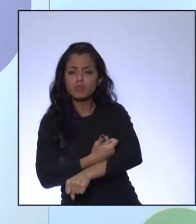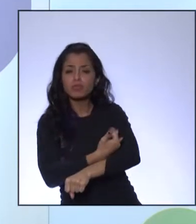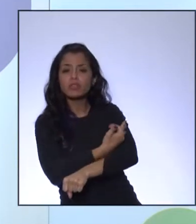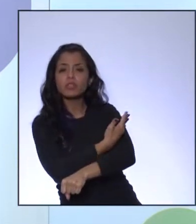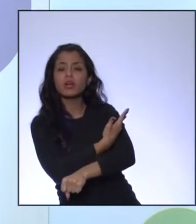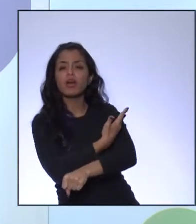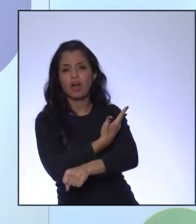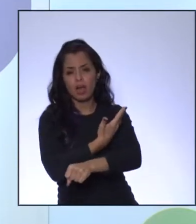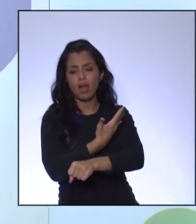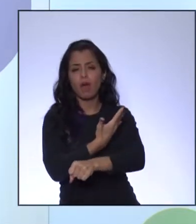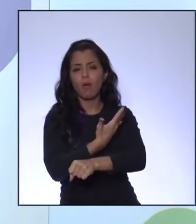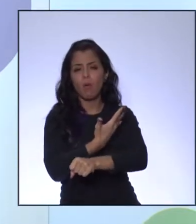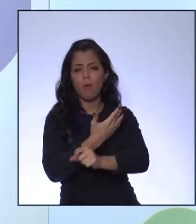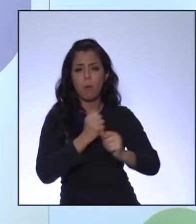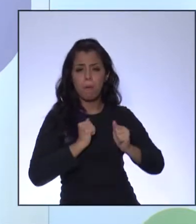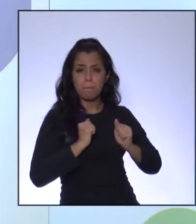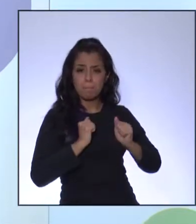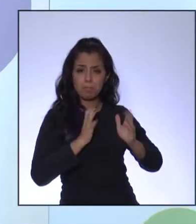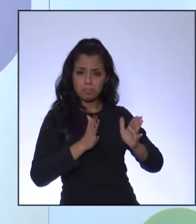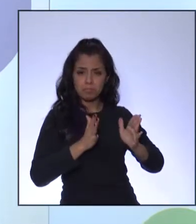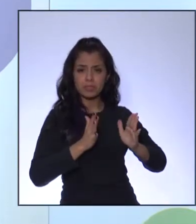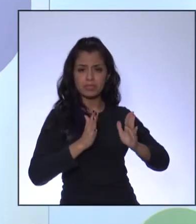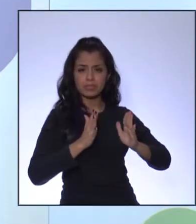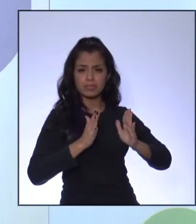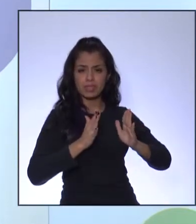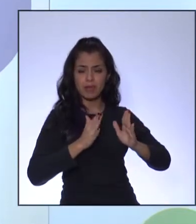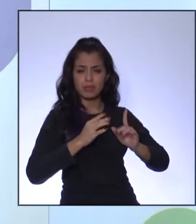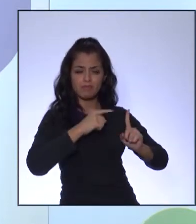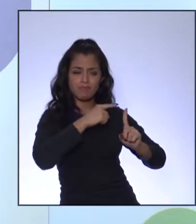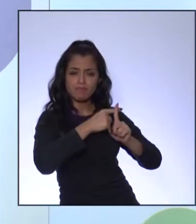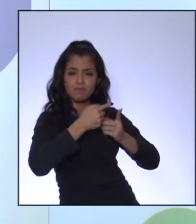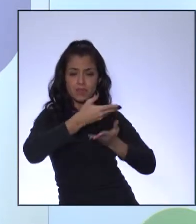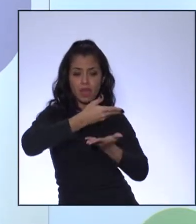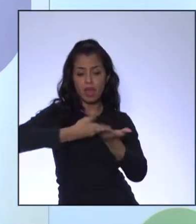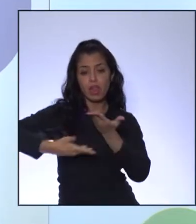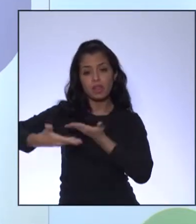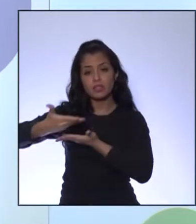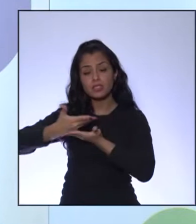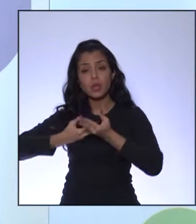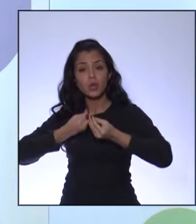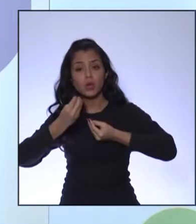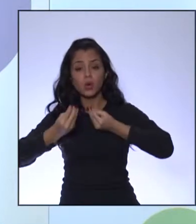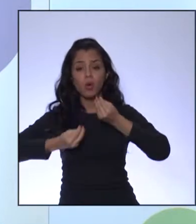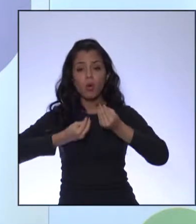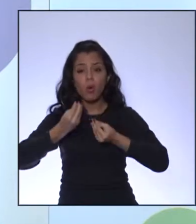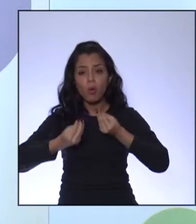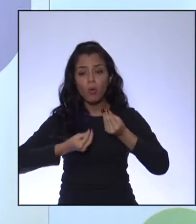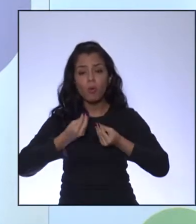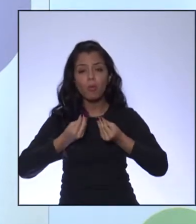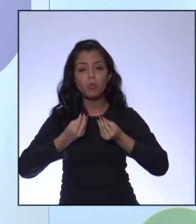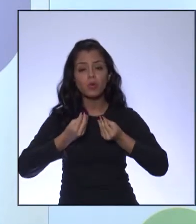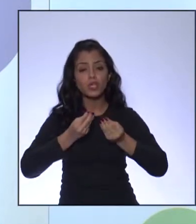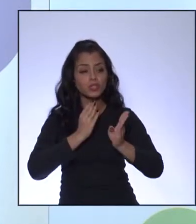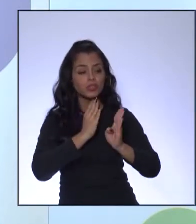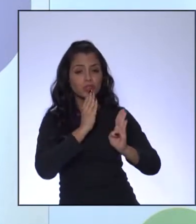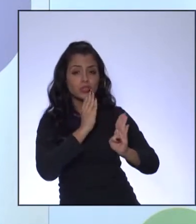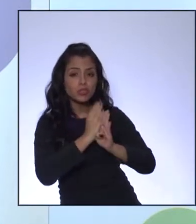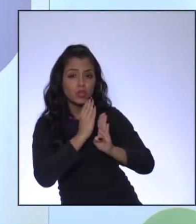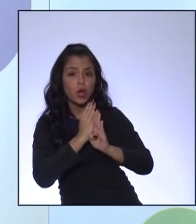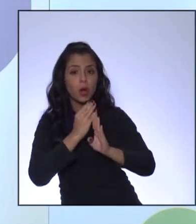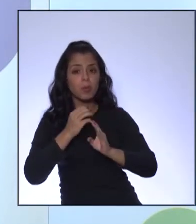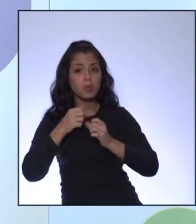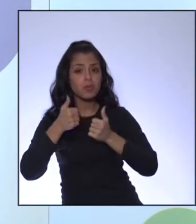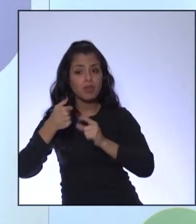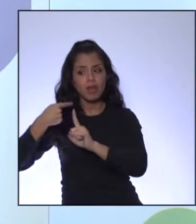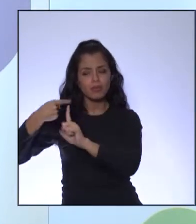socioemocional, algumas competências, como que você age nas suas relações, como que você descobre o que é potente em